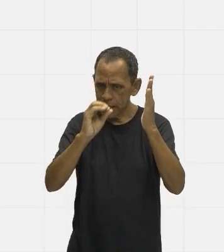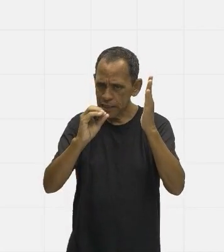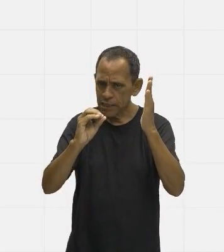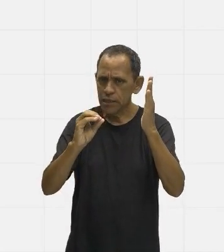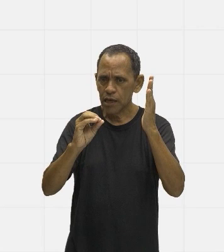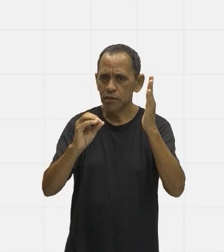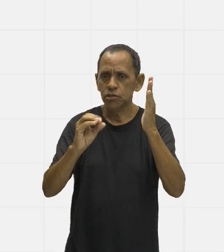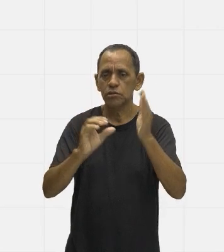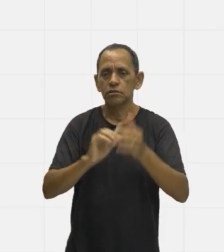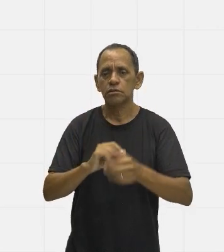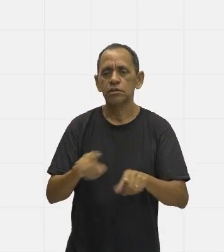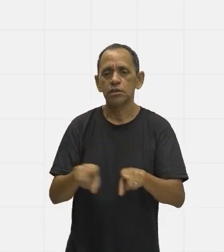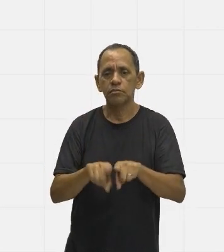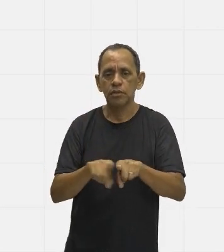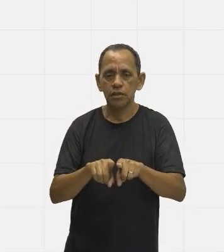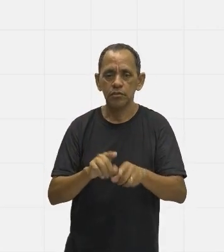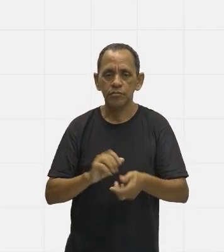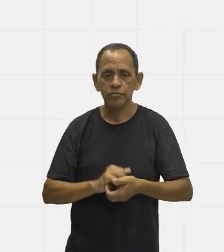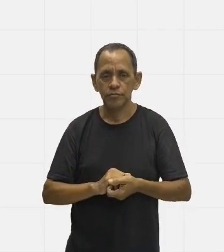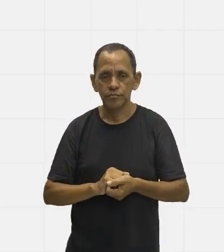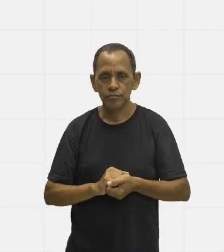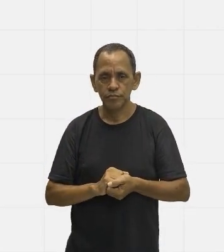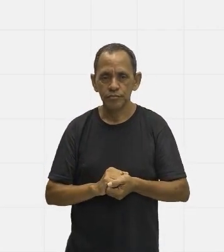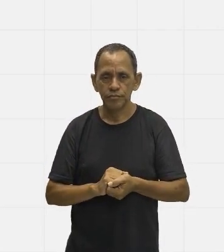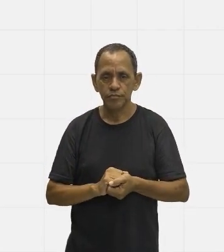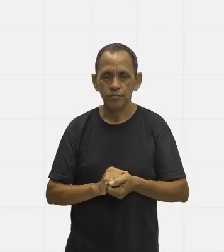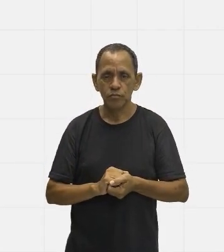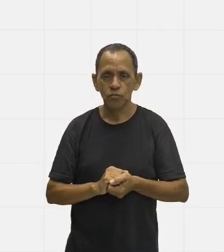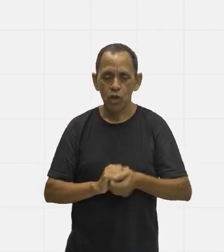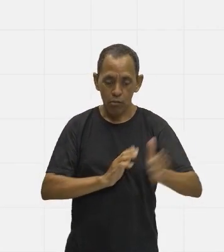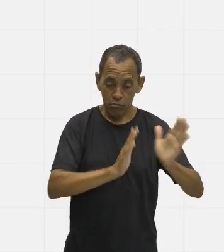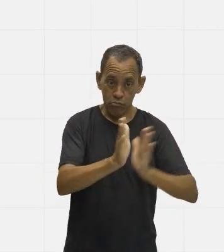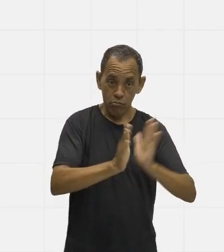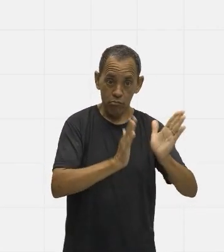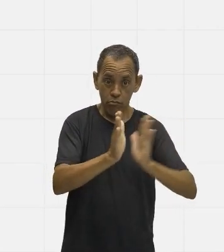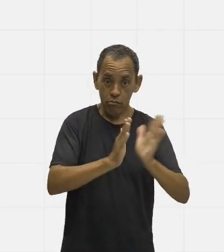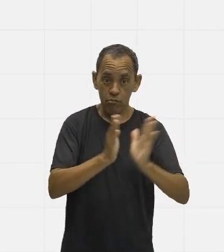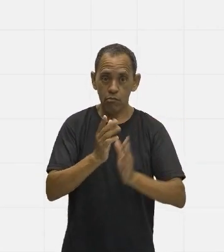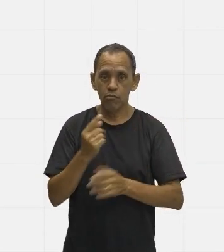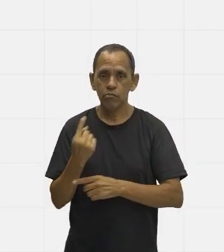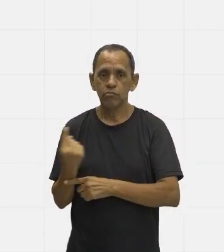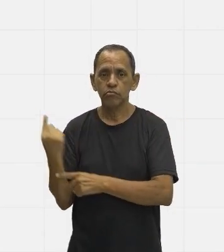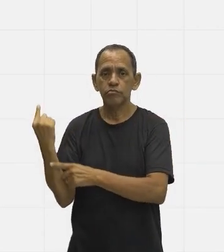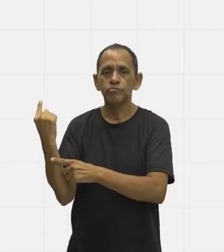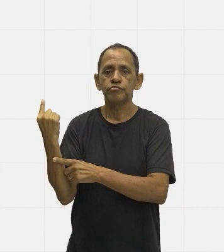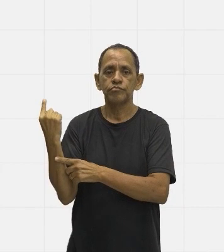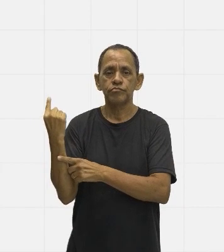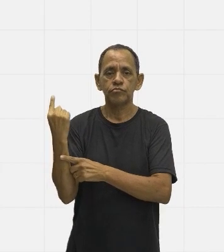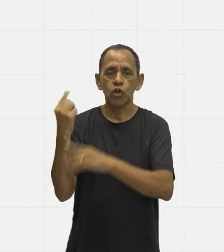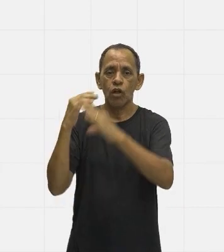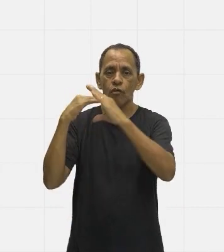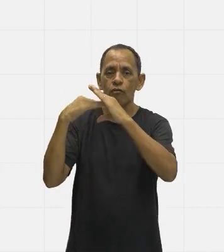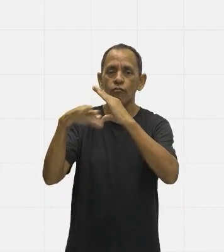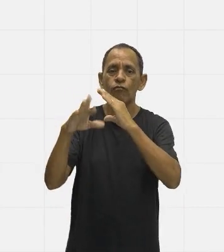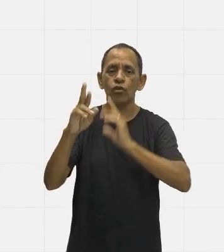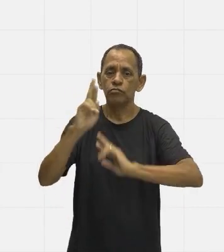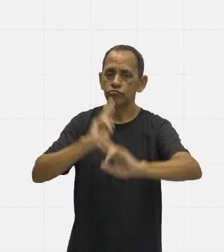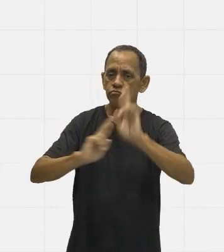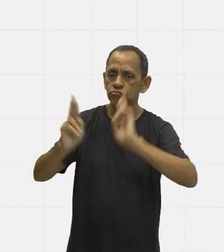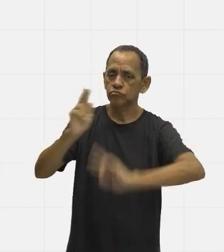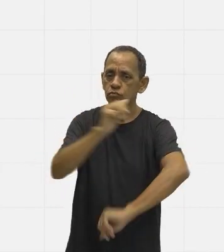dar continuidade. Olha, qual é o período? Super importante essa informação, ó. Período para envio das respostas dos alunos será